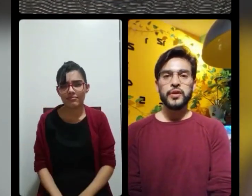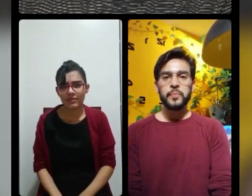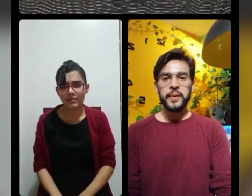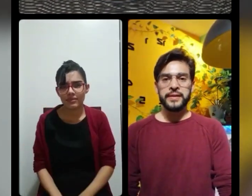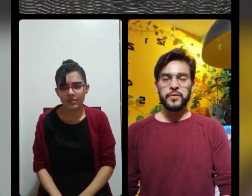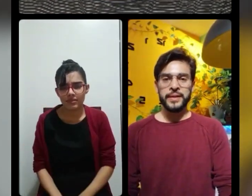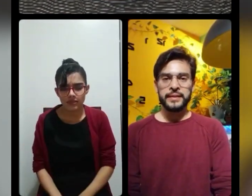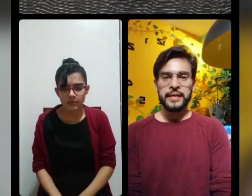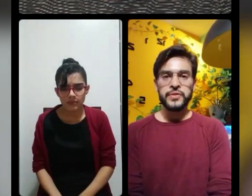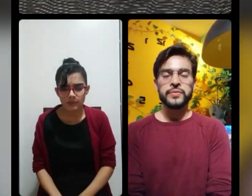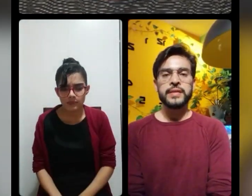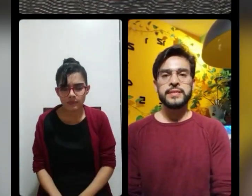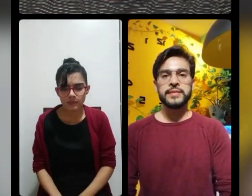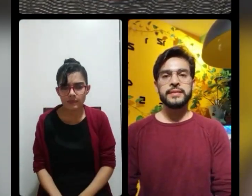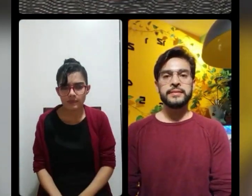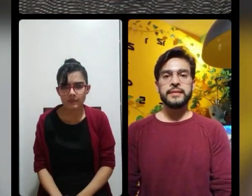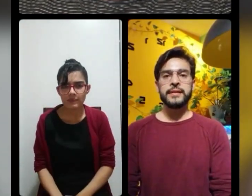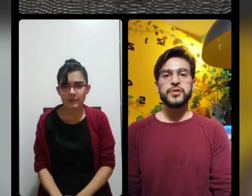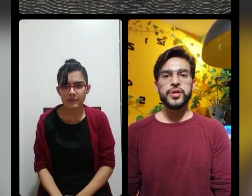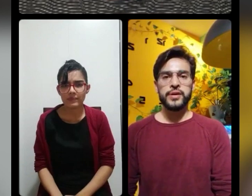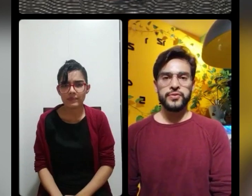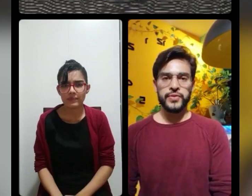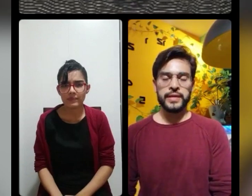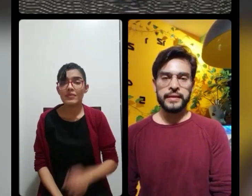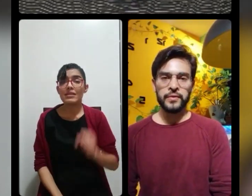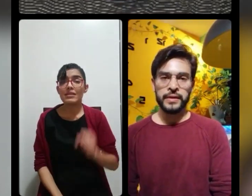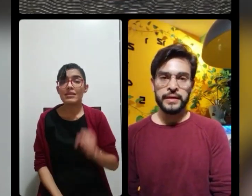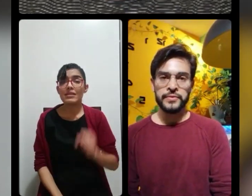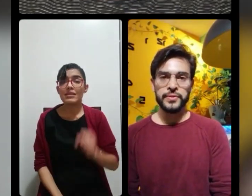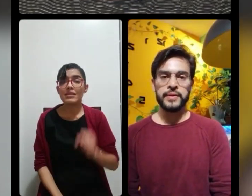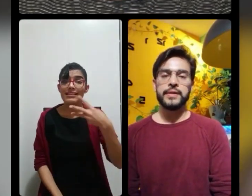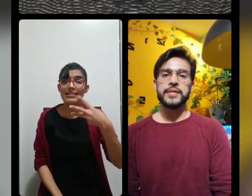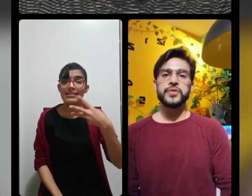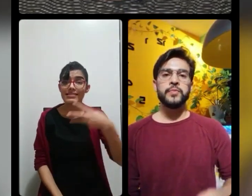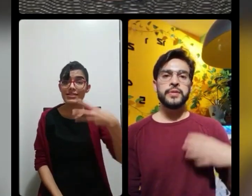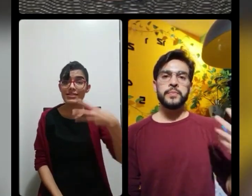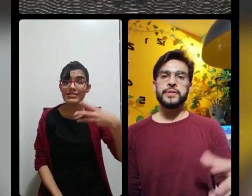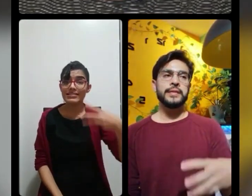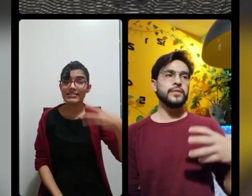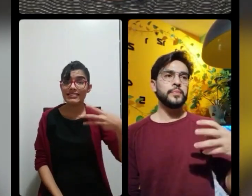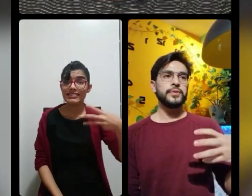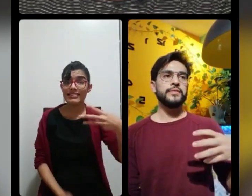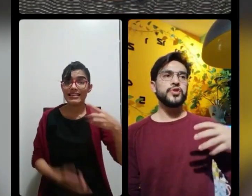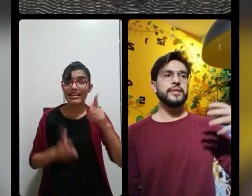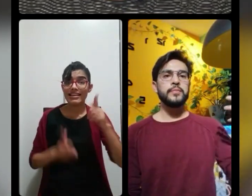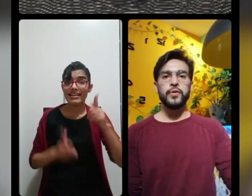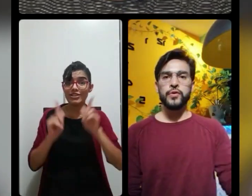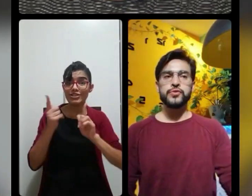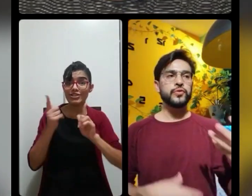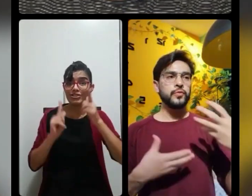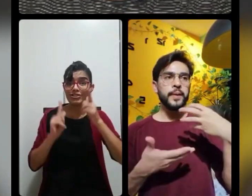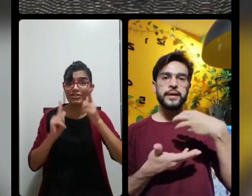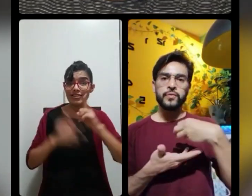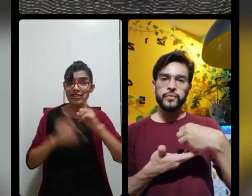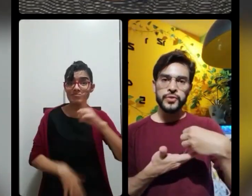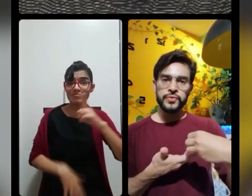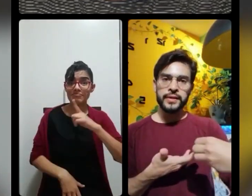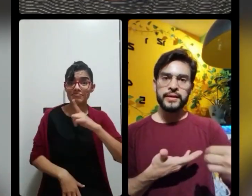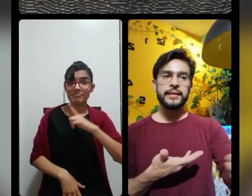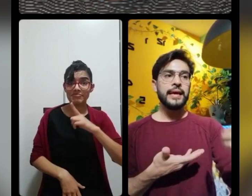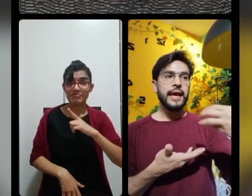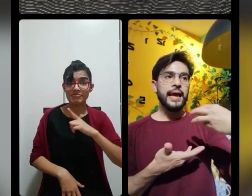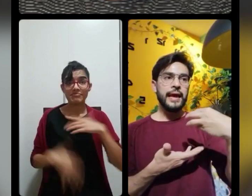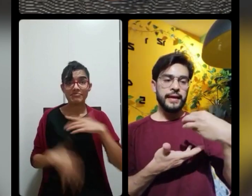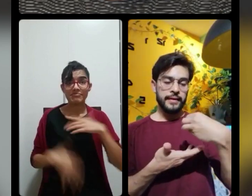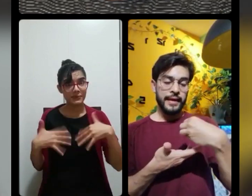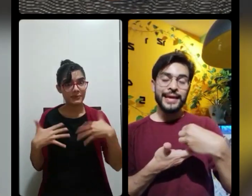uma enciclopédia o material. São 333 gestos catalogados. Isso é muito importante do ponto de vista etimológico. Todo o percurso